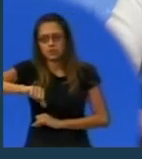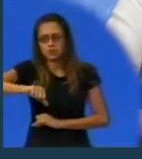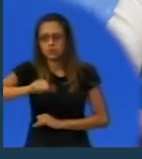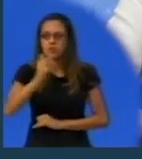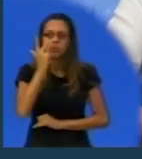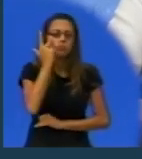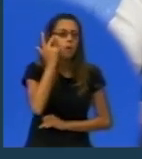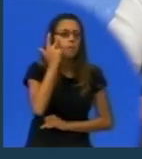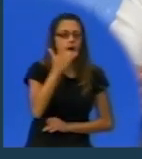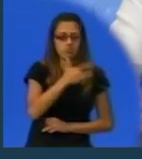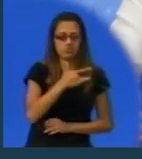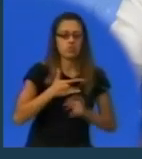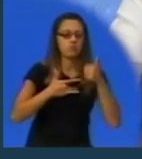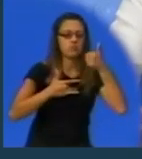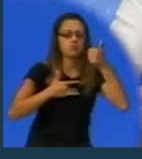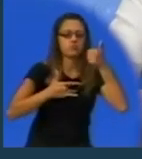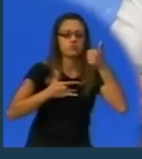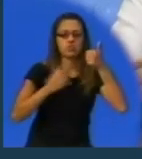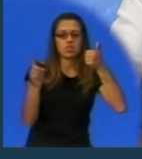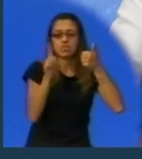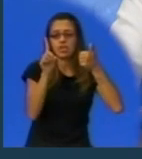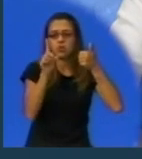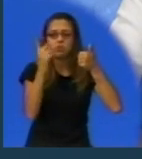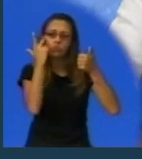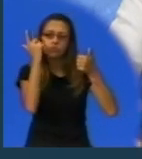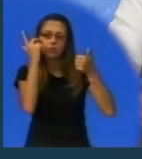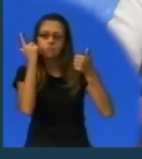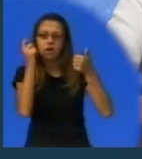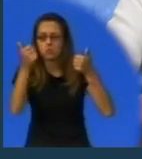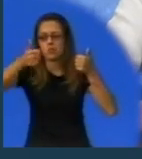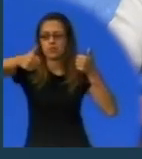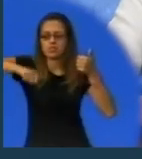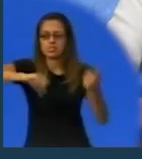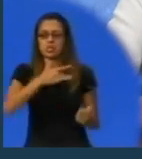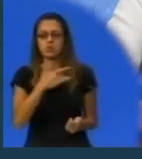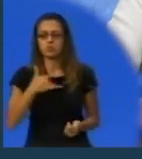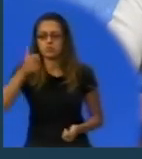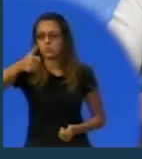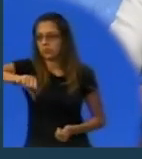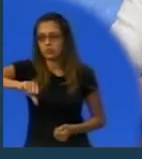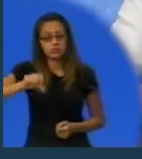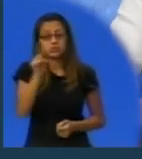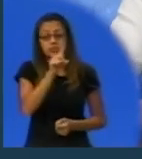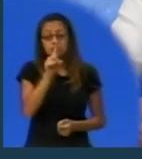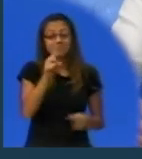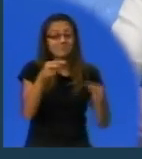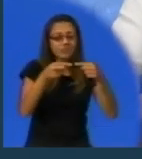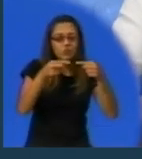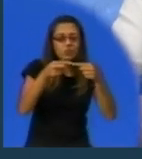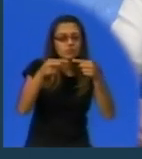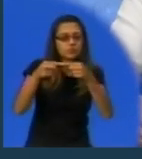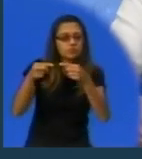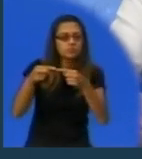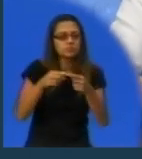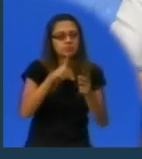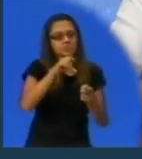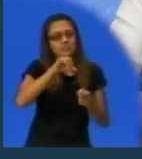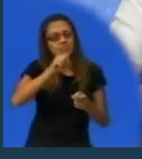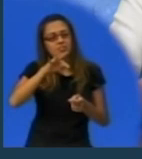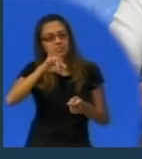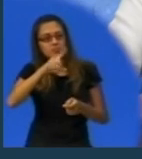é o saudável e o não normal é o não saudável. Tem relação com o tipo de distribuição que o seu